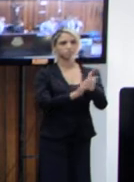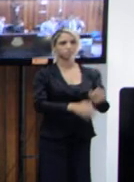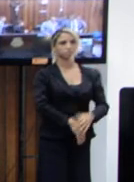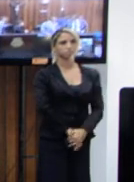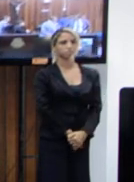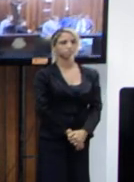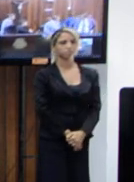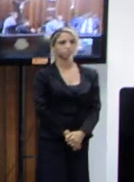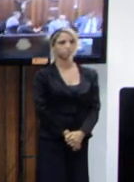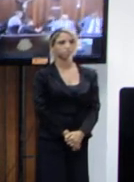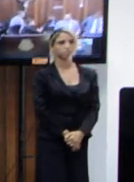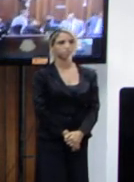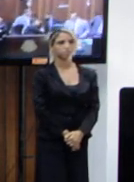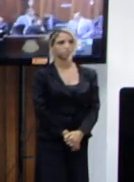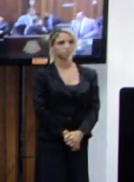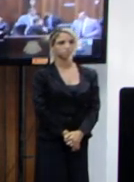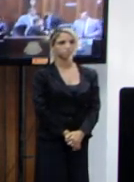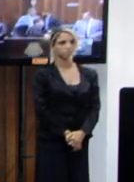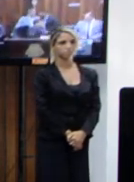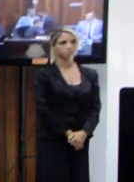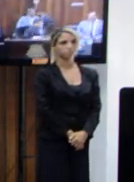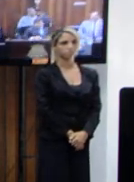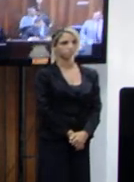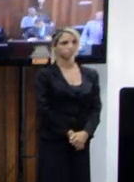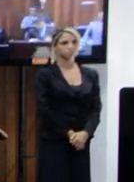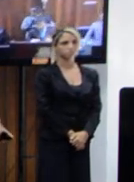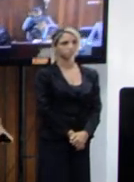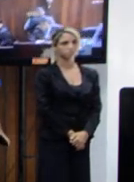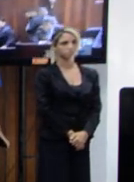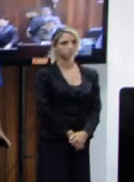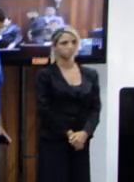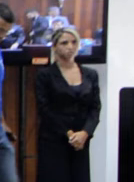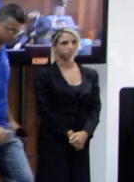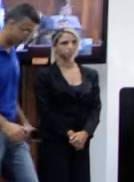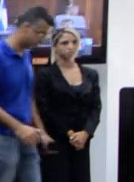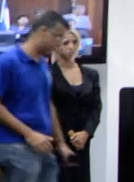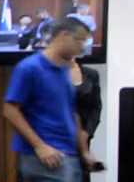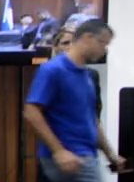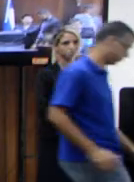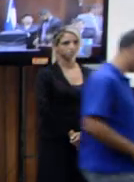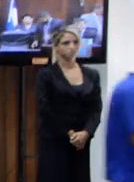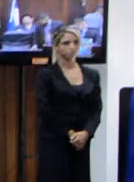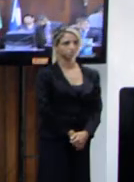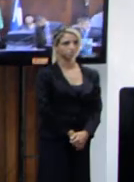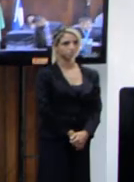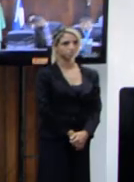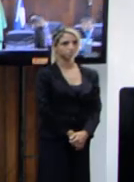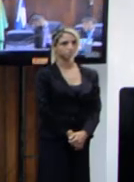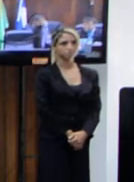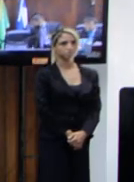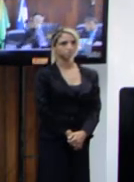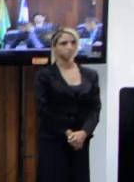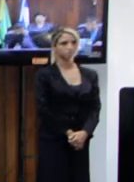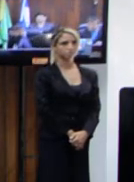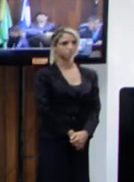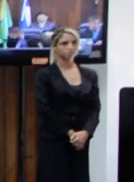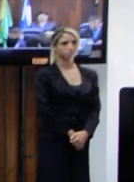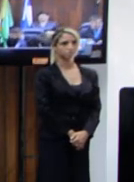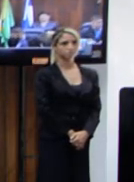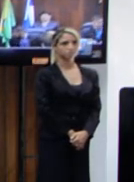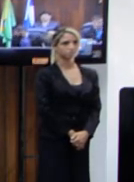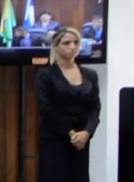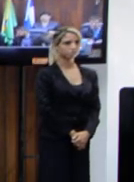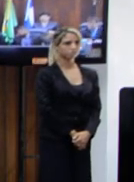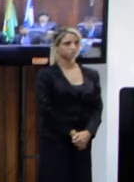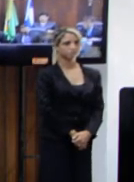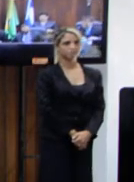Geraldo. Fechou com a cultura de Cabo Frio, fez bom. Que eu também sou cultura. Obrigado, Miguel. Tamo junto aí. Ele mexeu